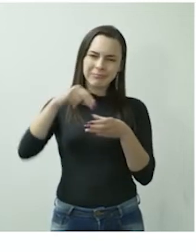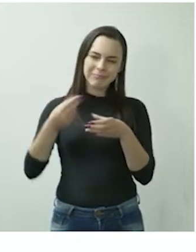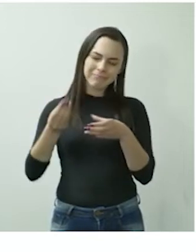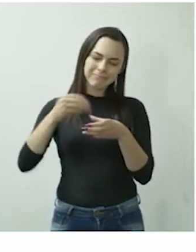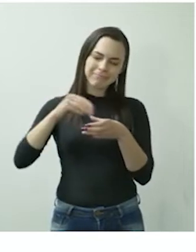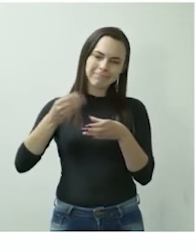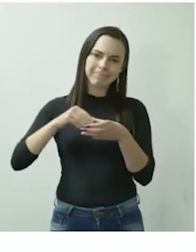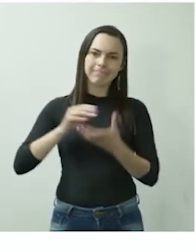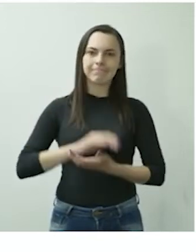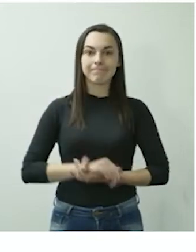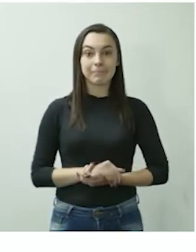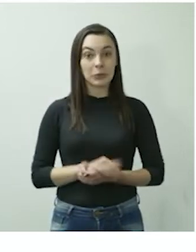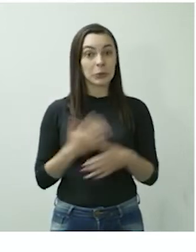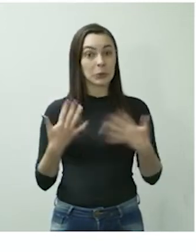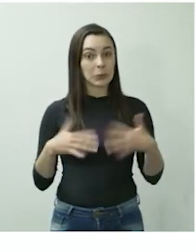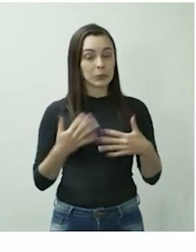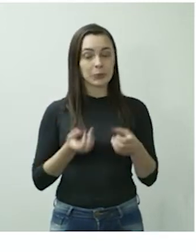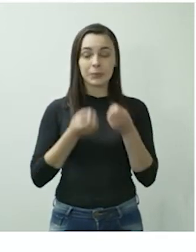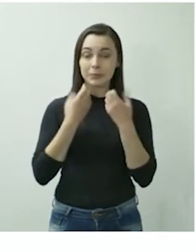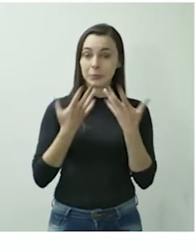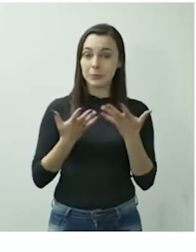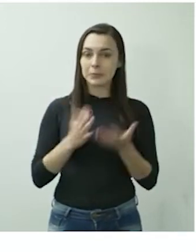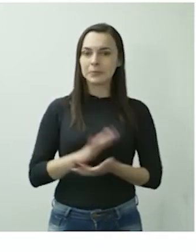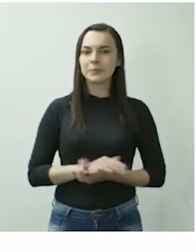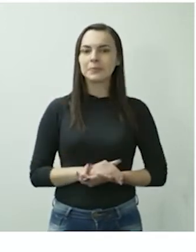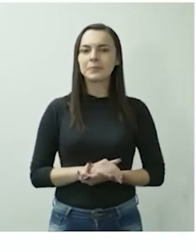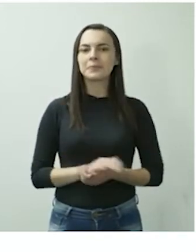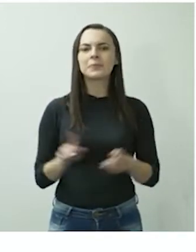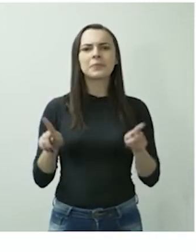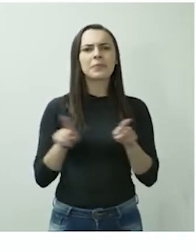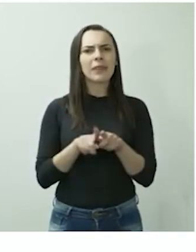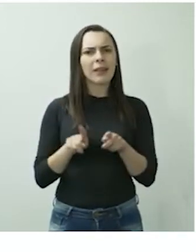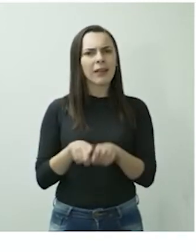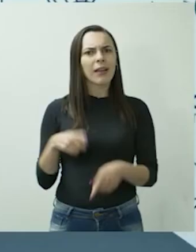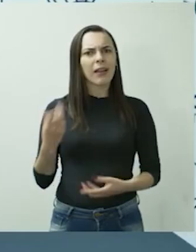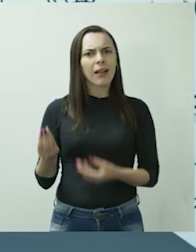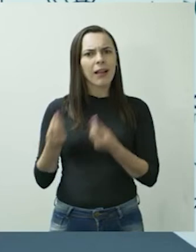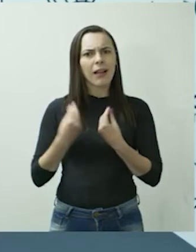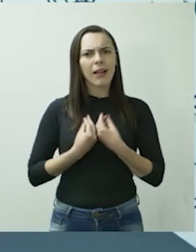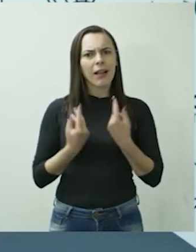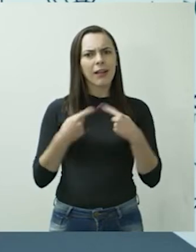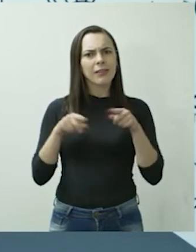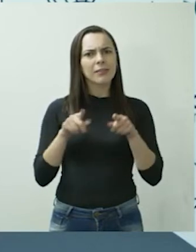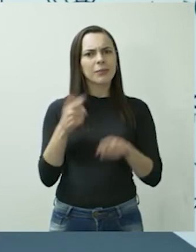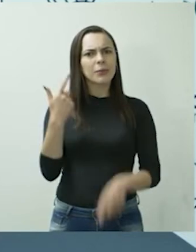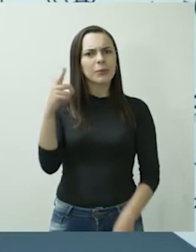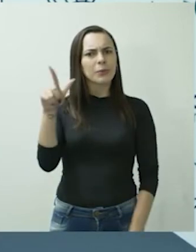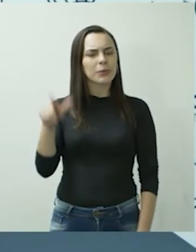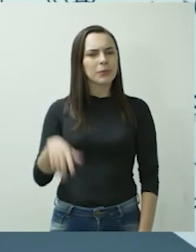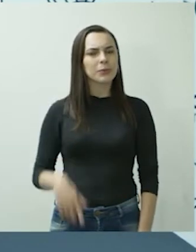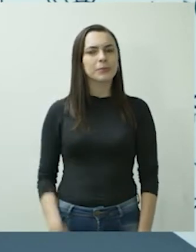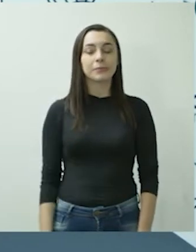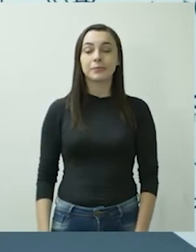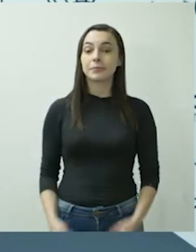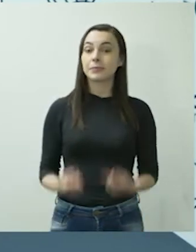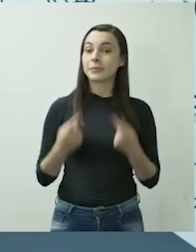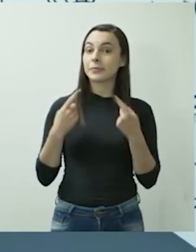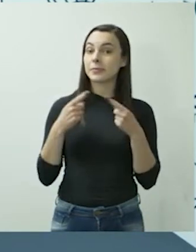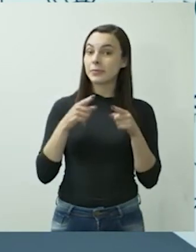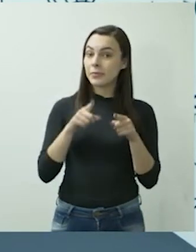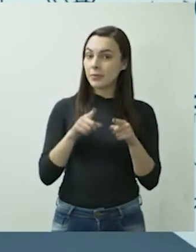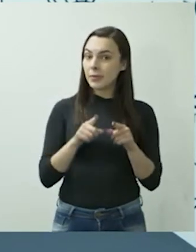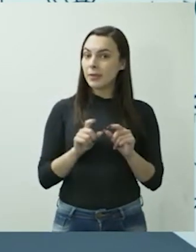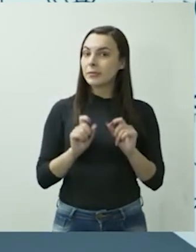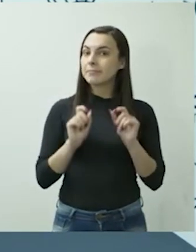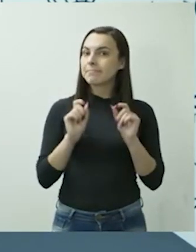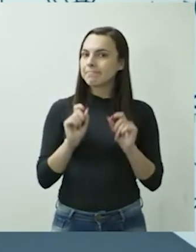dela. Muito bem, ela nos mandou mais um desafio, vejam na tela. Esse desafio